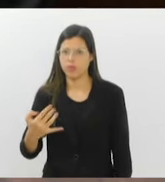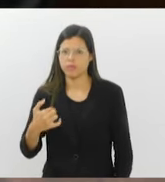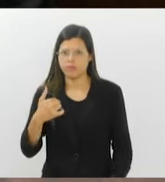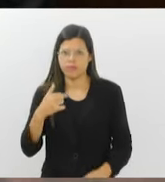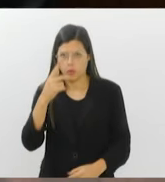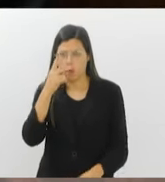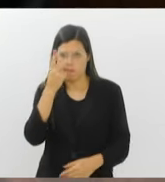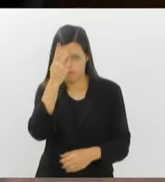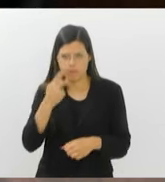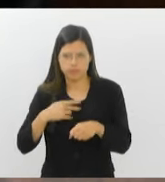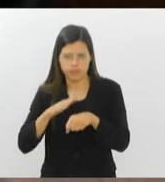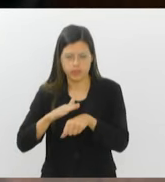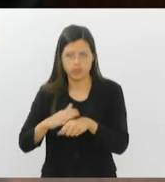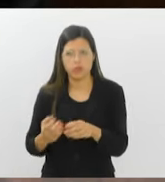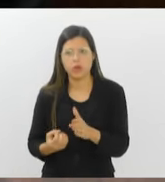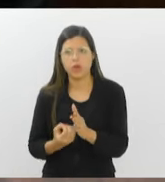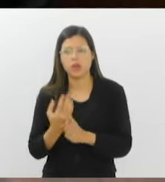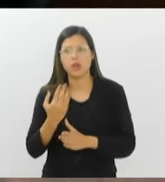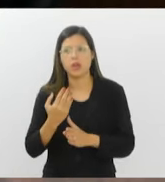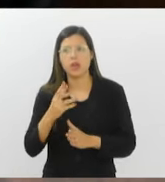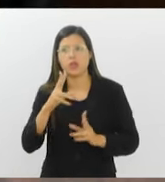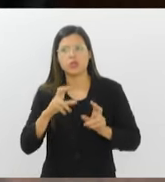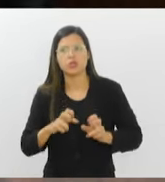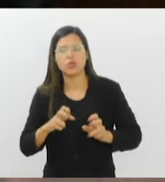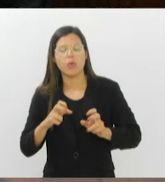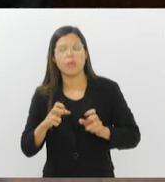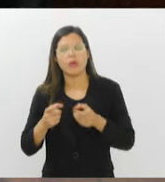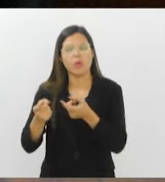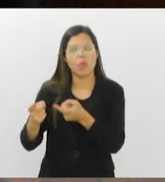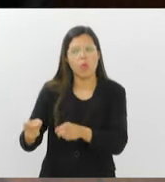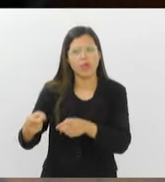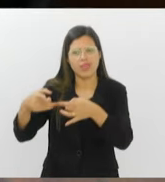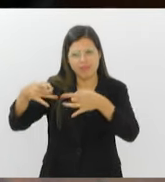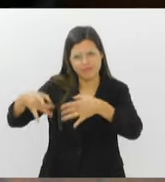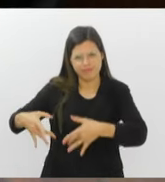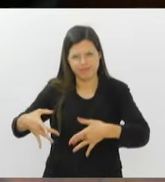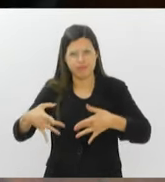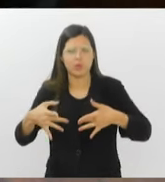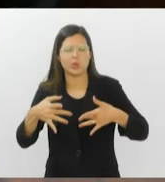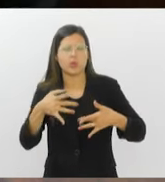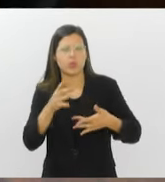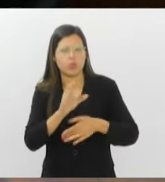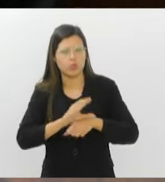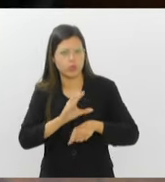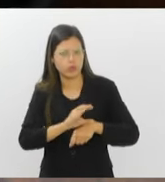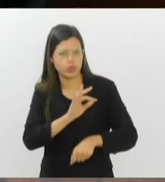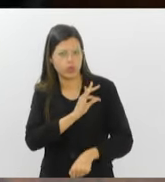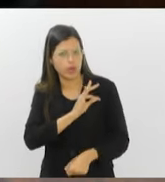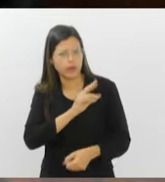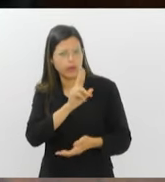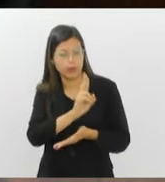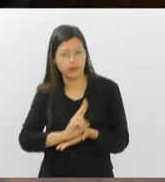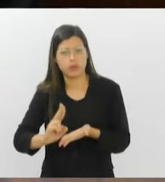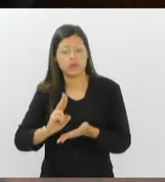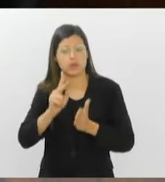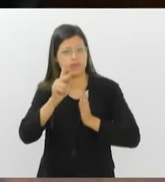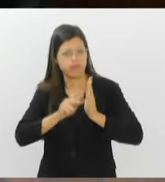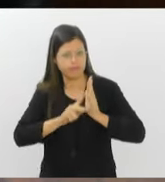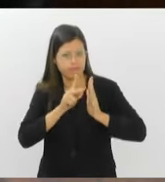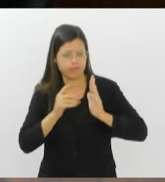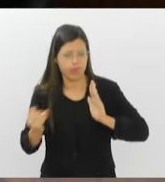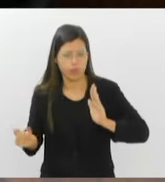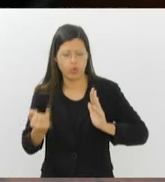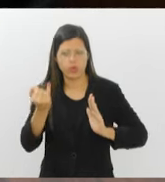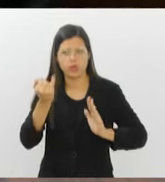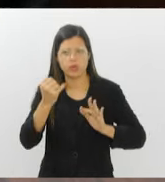política de combate à evasão em cursos técnicos e universidades, que é um projeto muito importante,